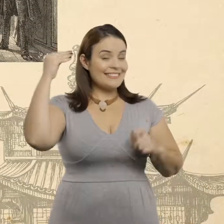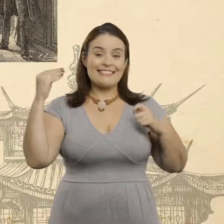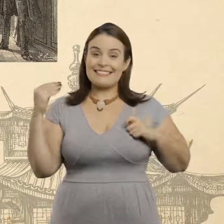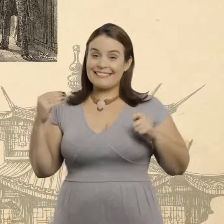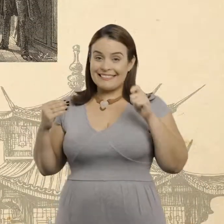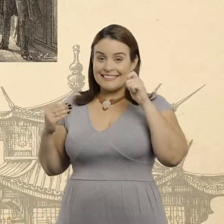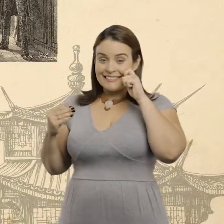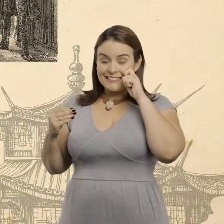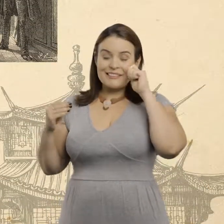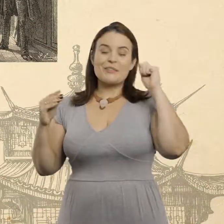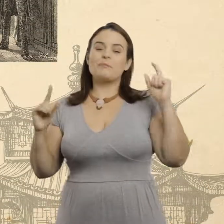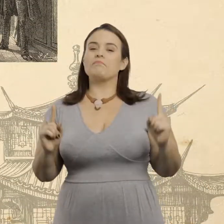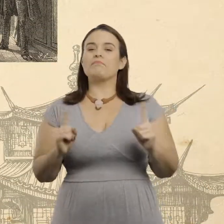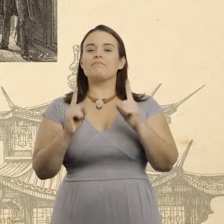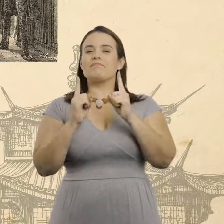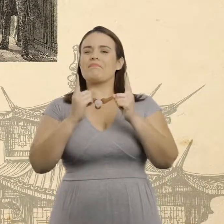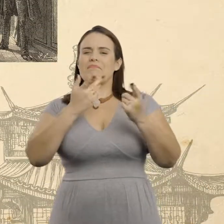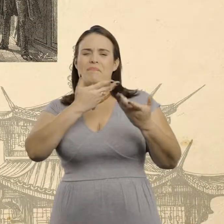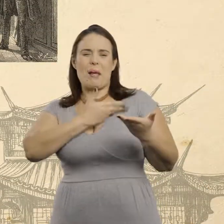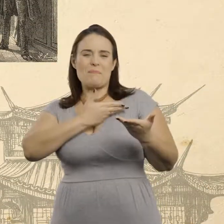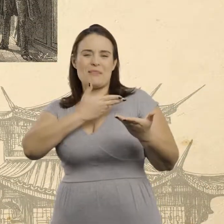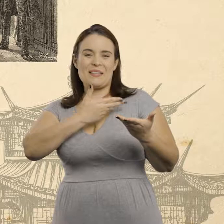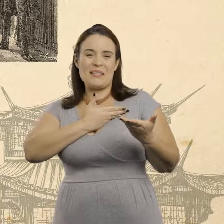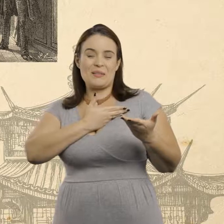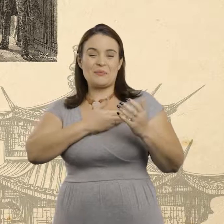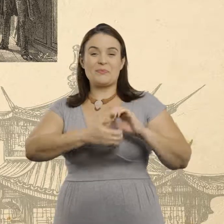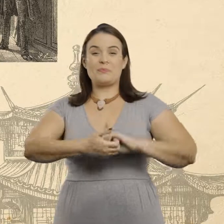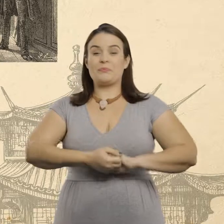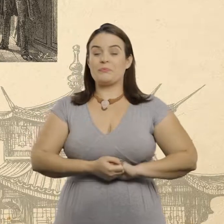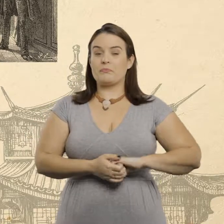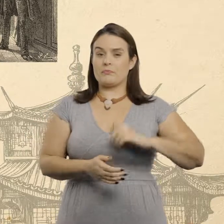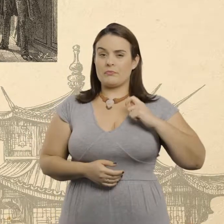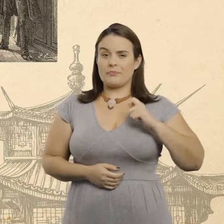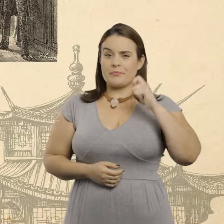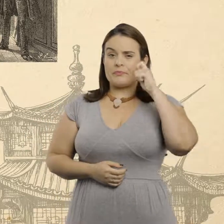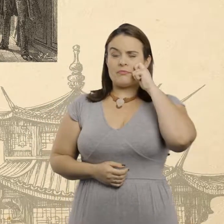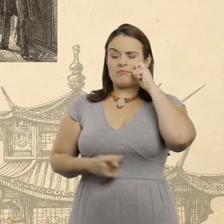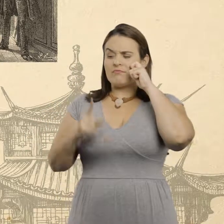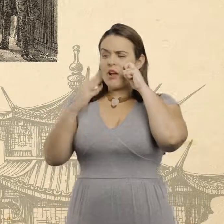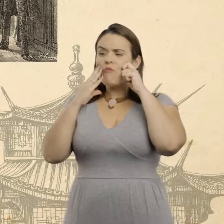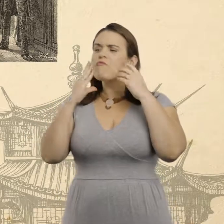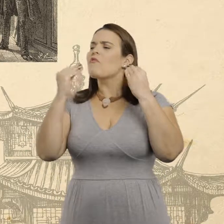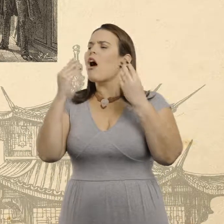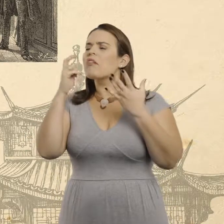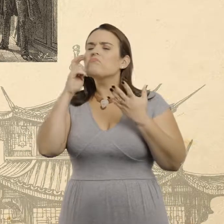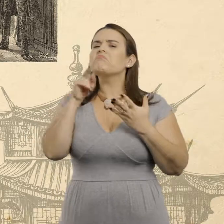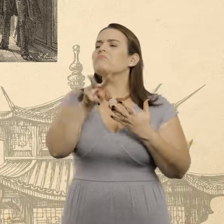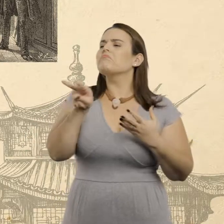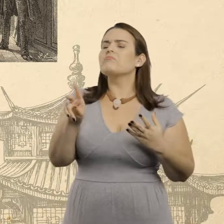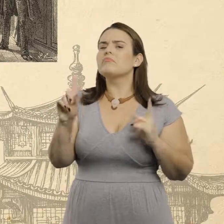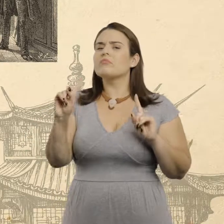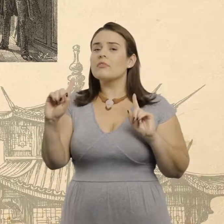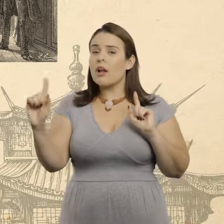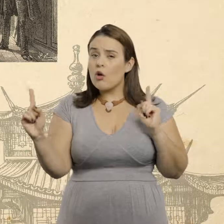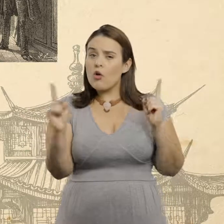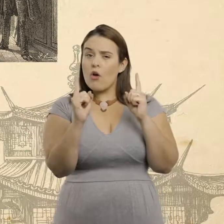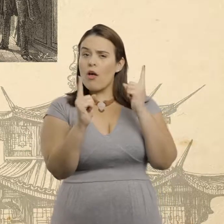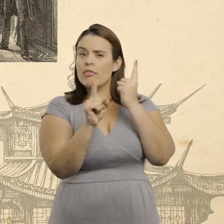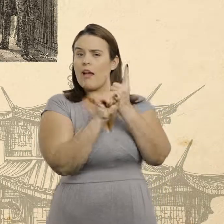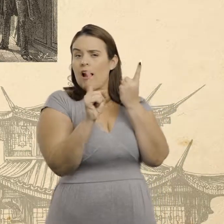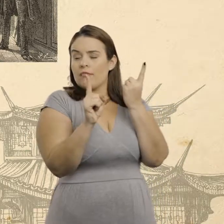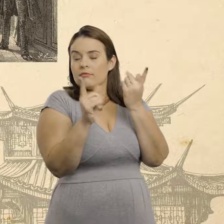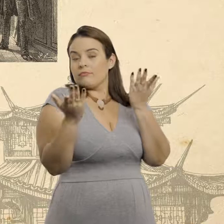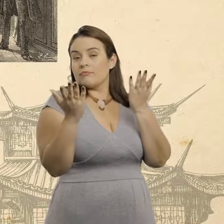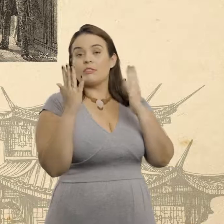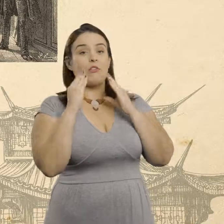Passepartout e o detetive Fix ficaram amigos. O detetive Fix viu poucas vezes Phileas Fogg no barco. Só se encontravam quando o